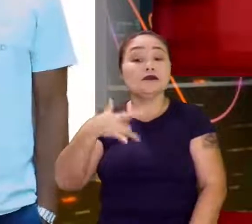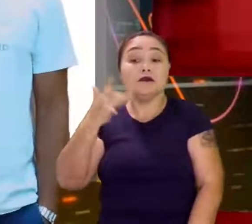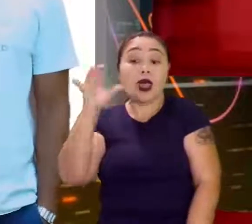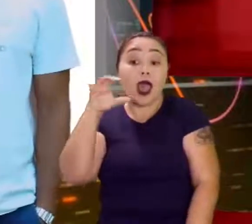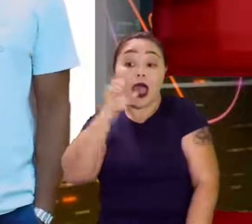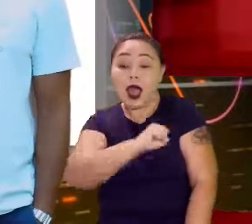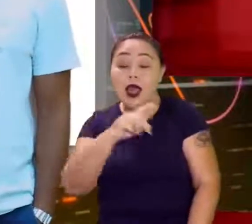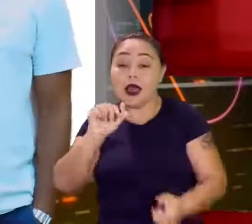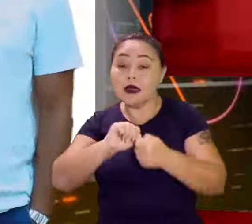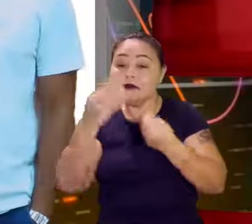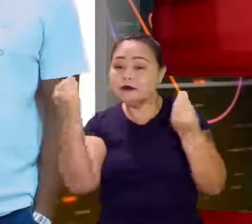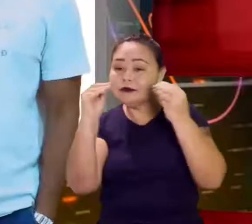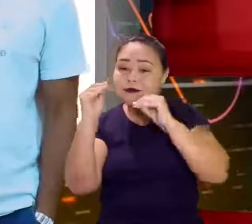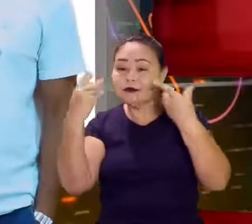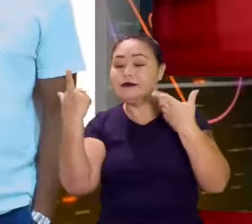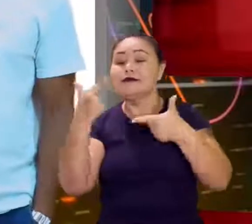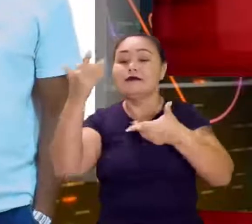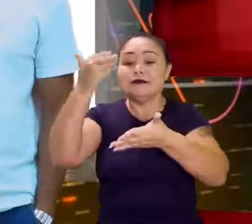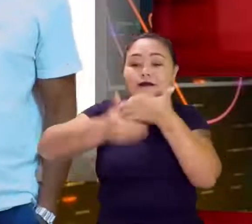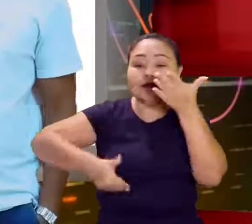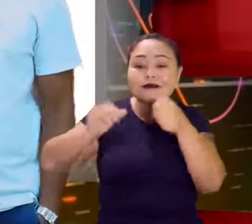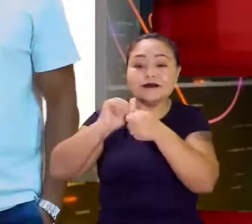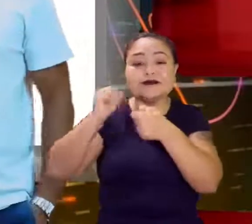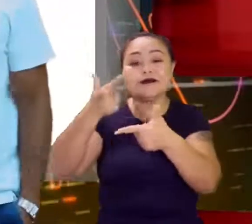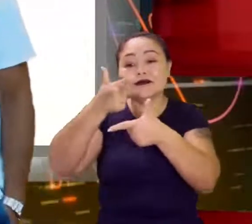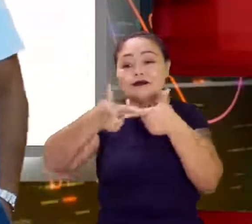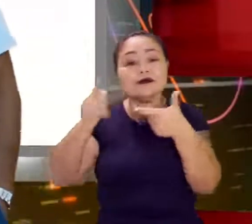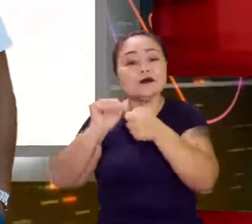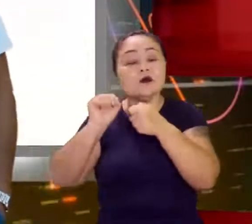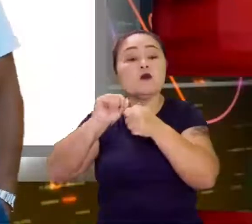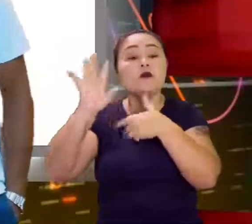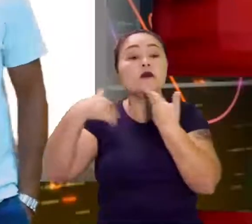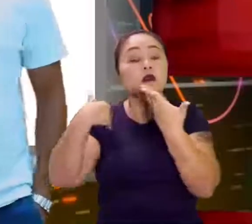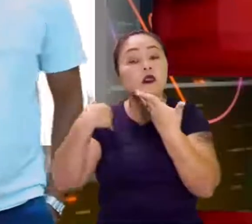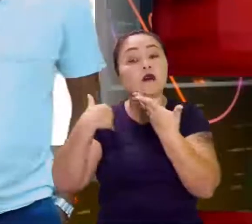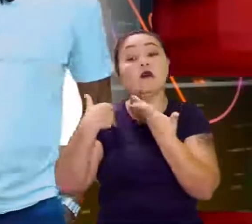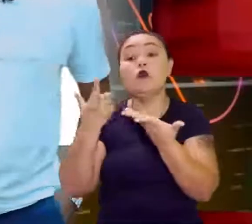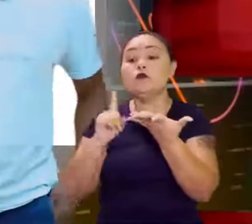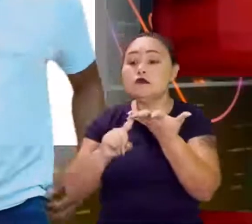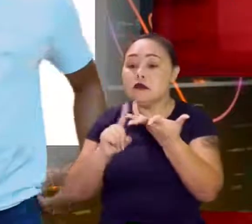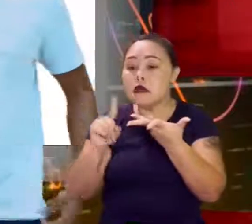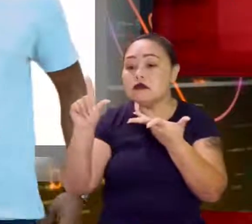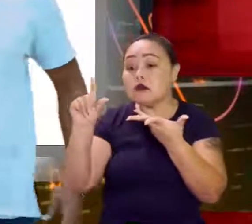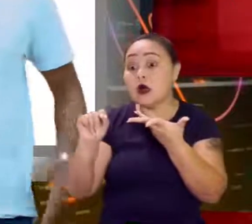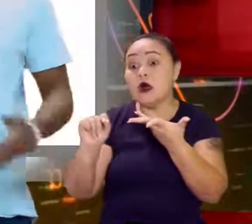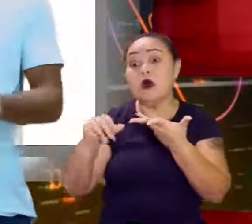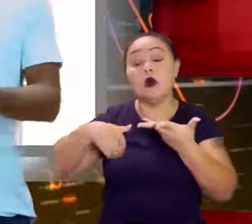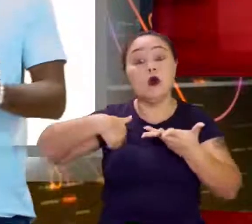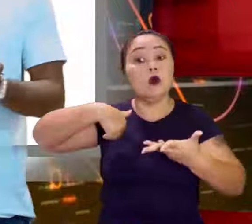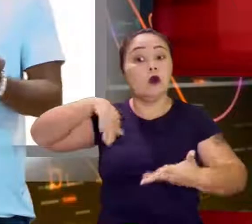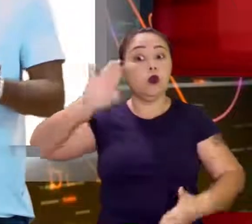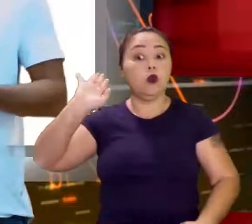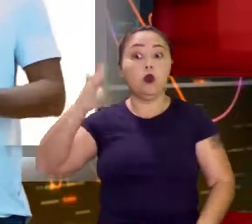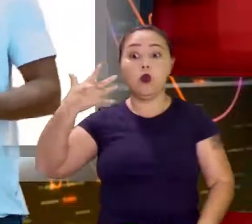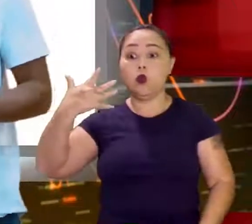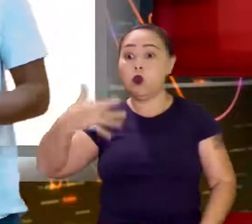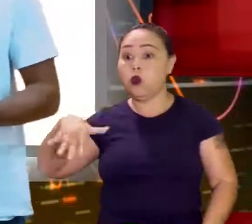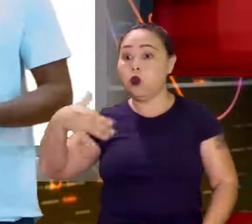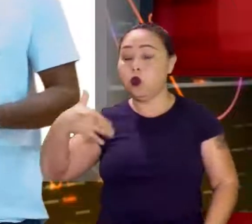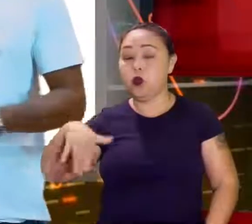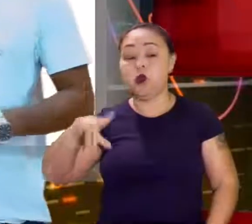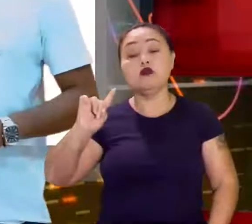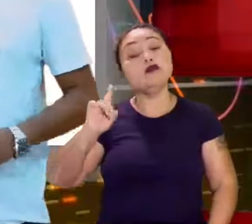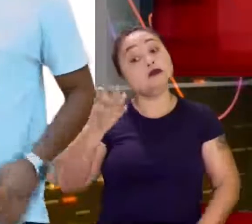continha. Diminui, multiplica, soma. Quando a quantidade de termos é pequena, fica mais tranquilo, né? Agora, quando é maior a quantidade,